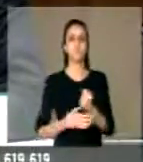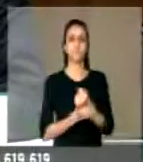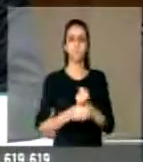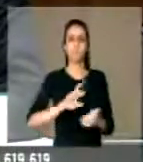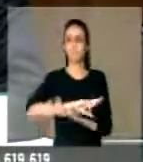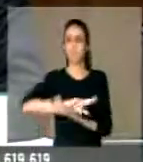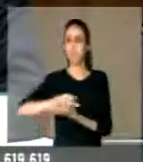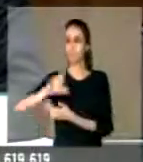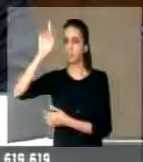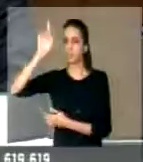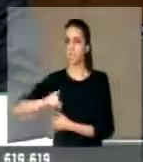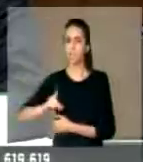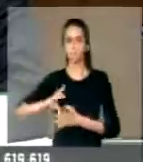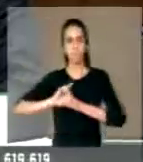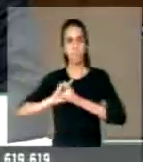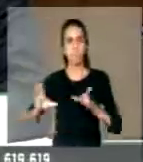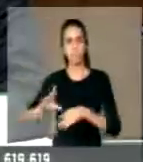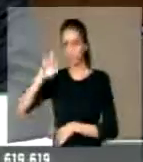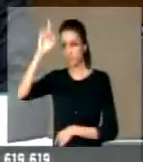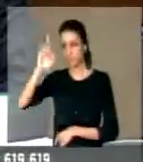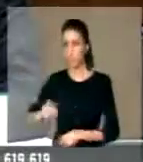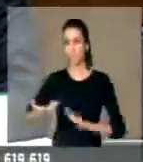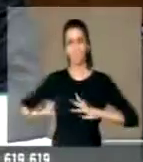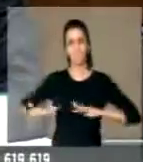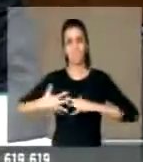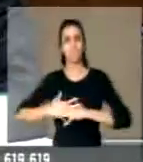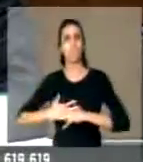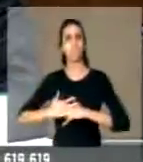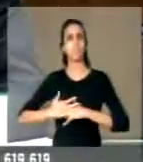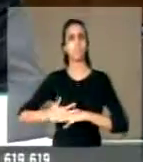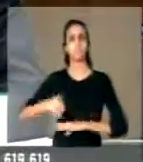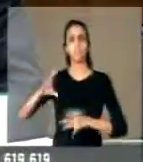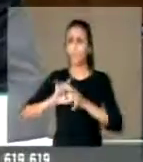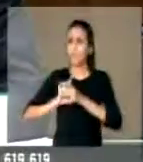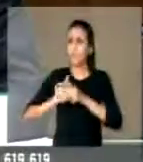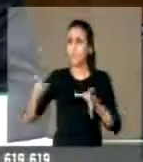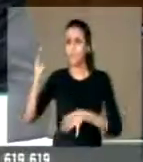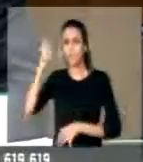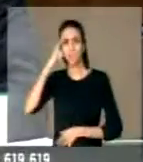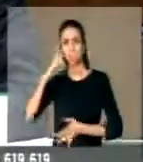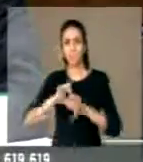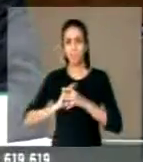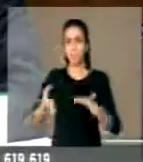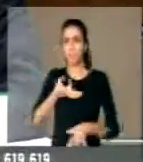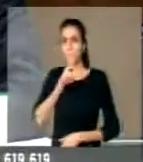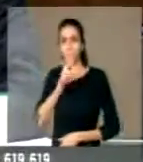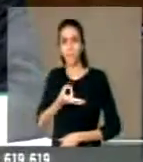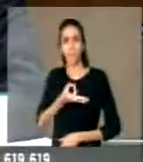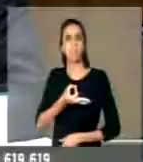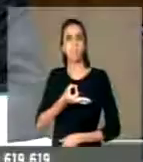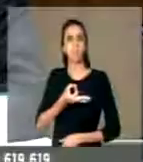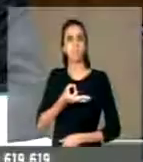diversos direitos democráticos e de cidadania, liberdade de pensamento e de expressão.